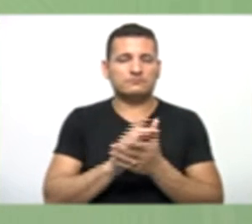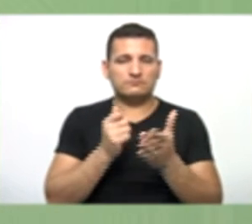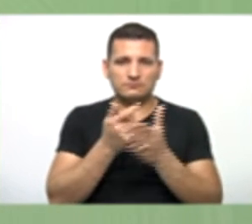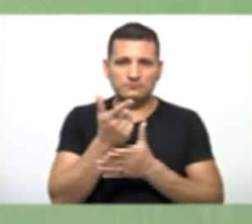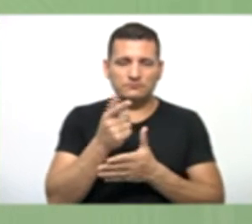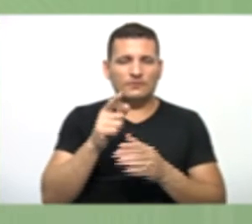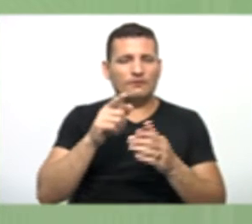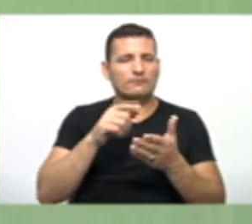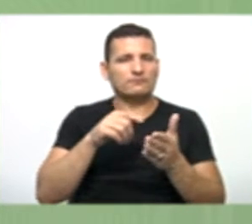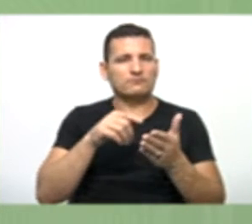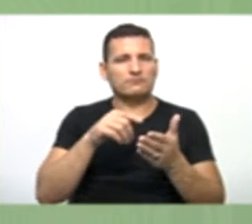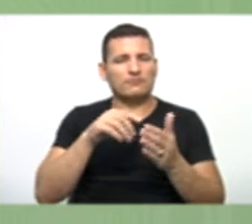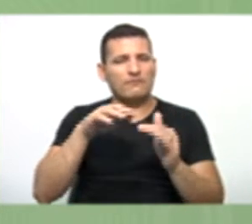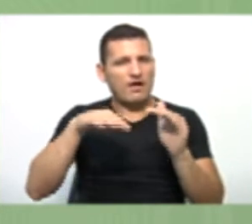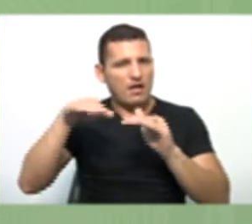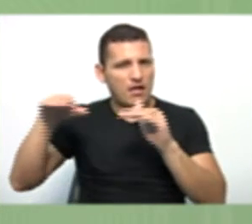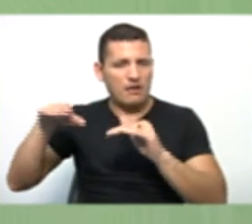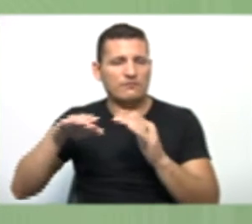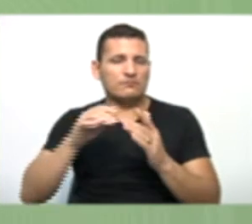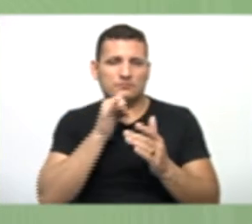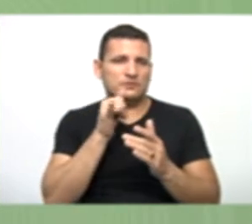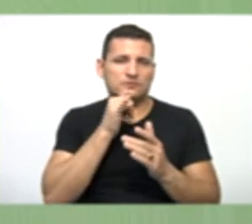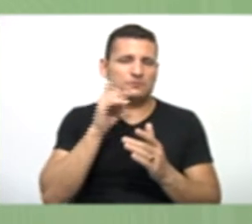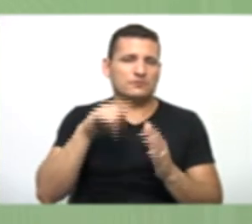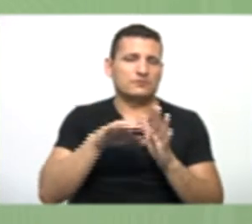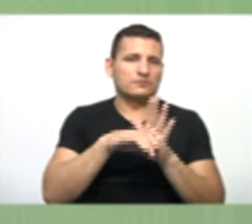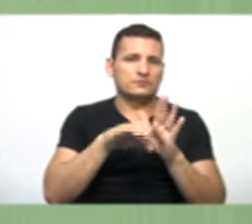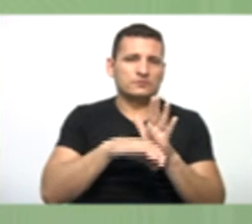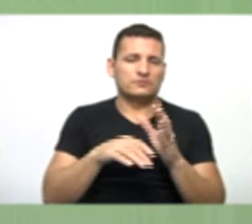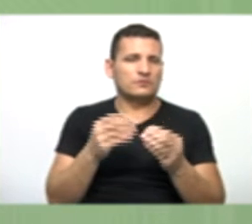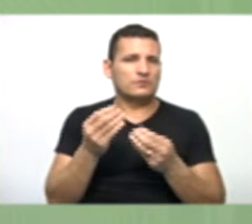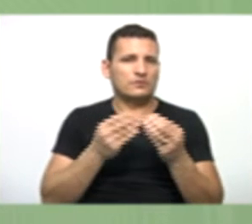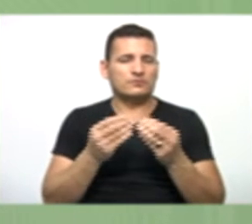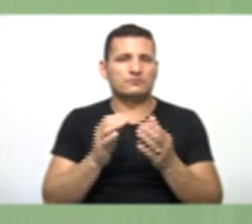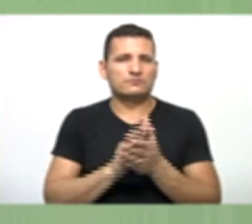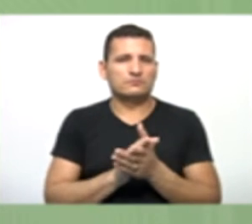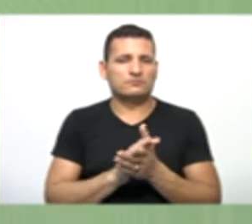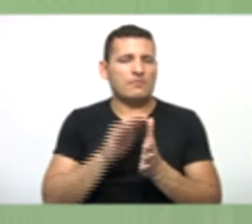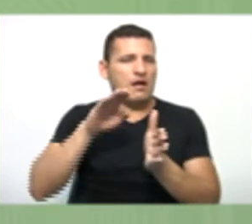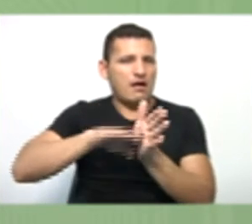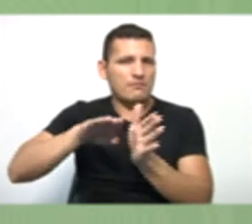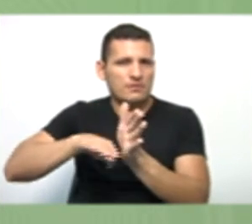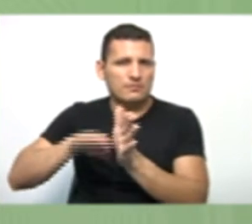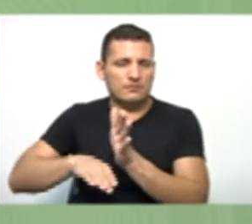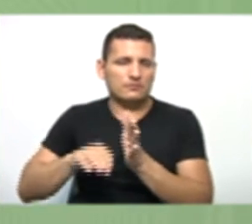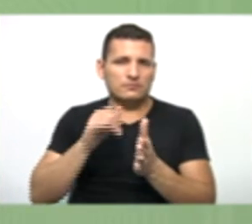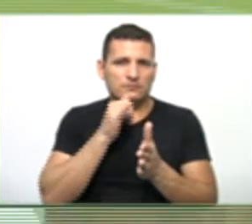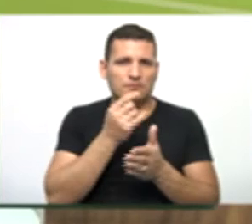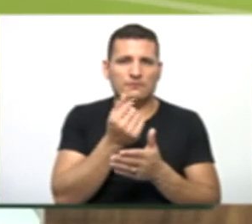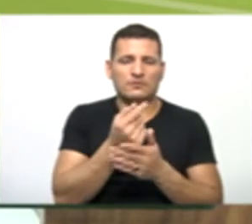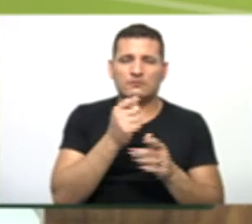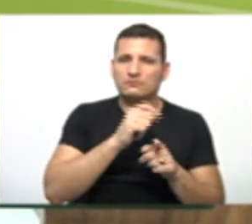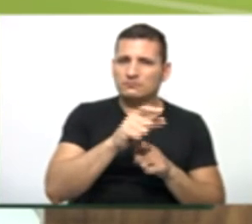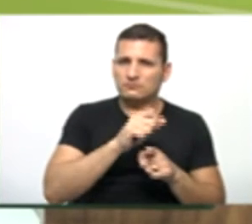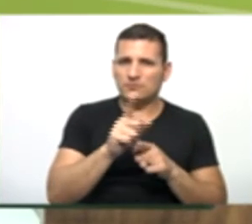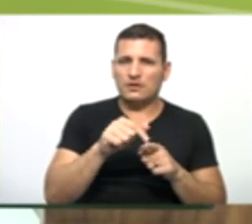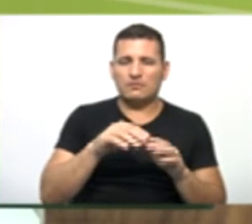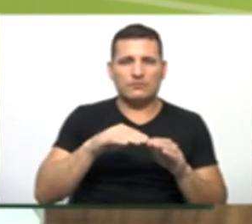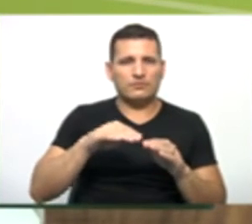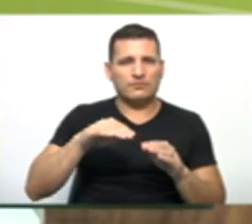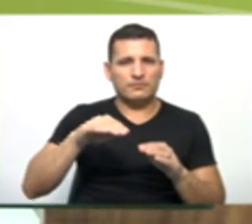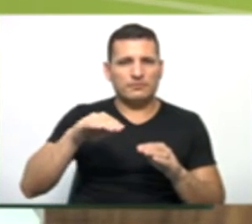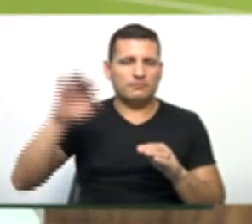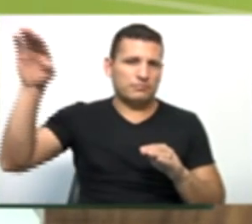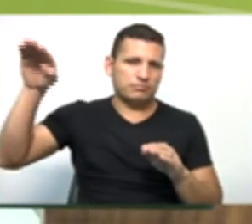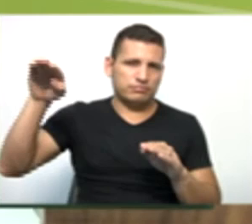variáveis, por exemplo, que nós vimos na última aula, que é o conceito de amortização saque. O valor das parcelas são variáveis, são decrescentes.